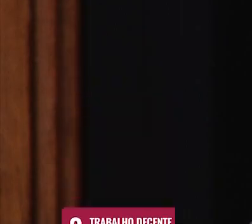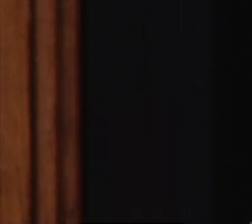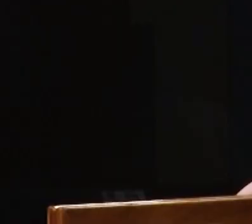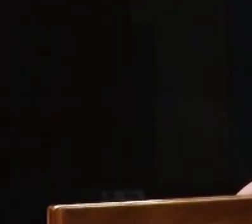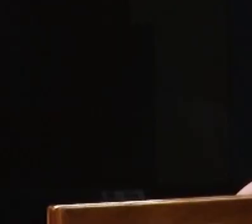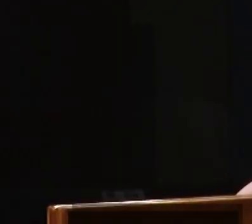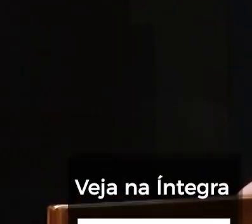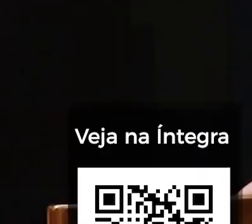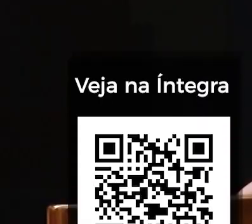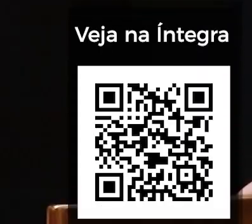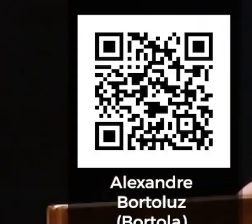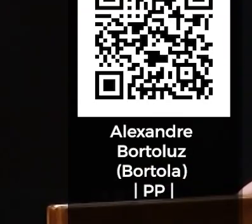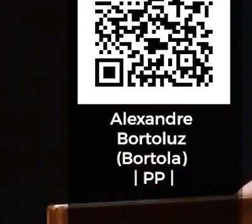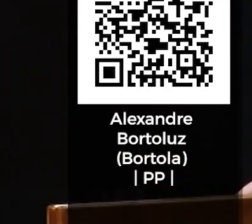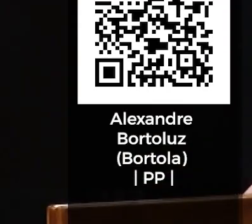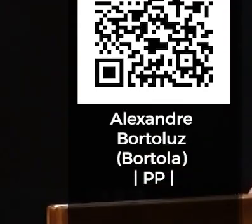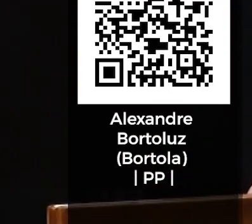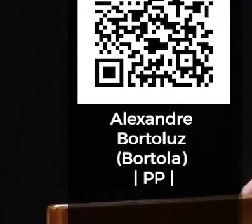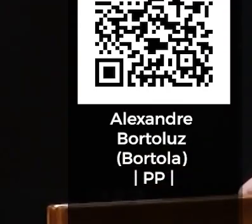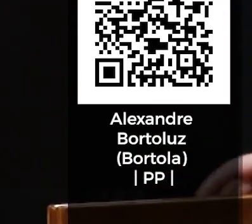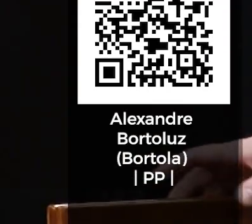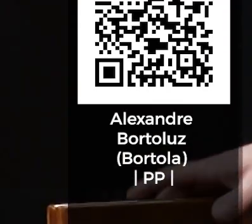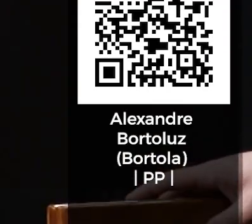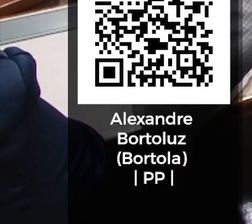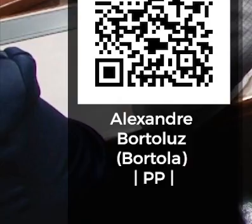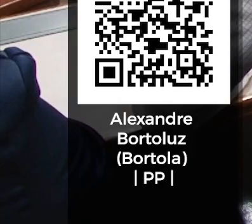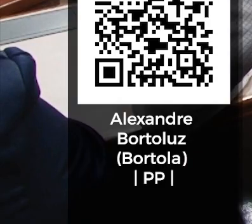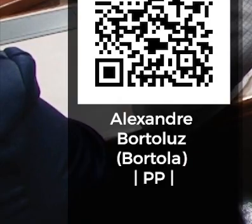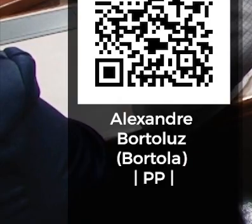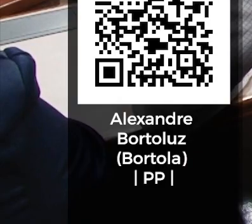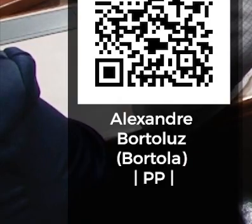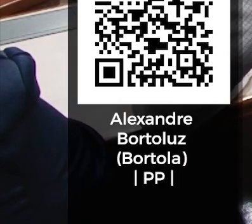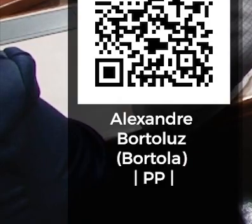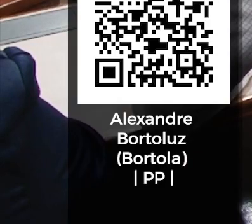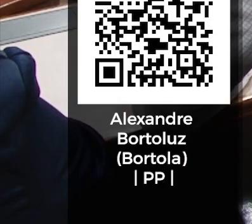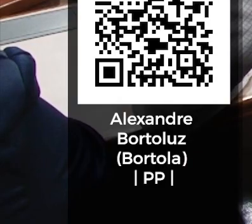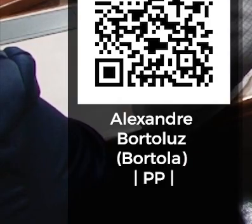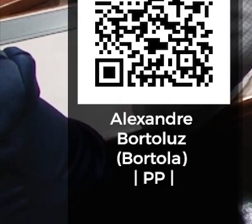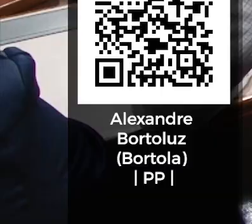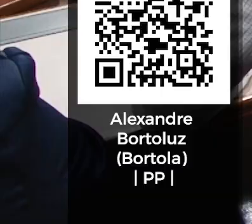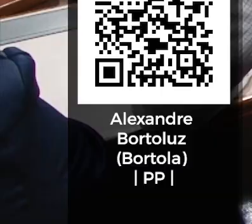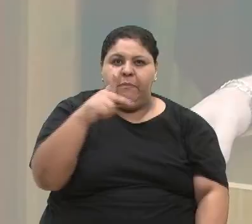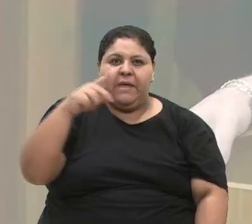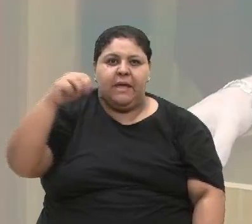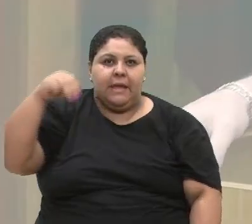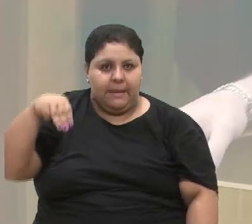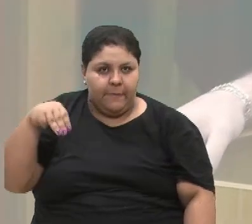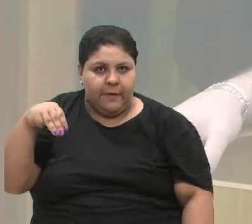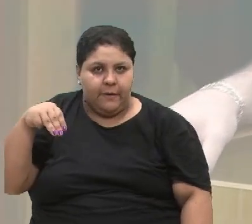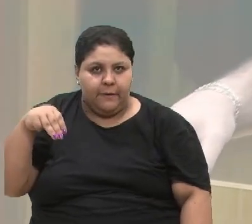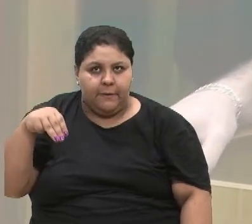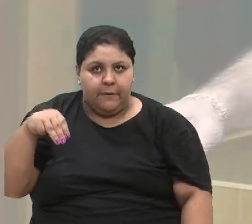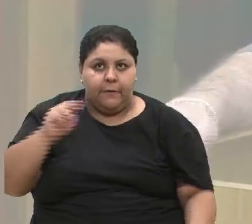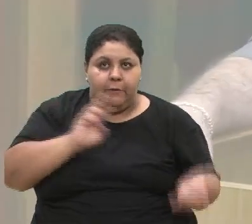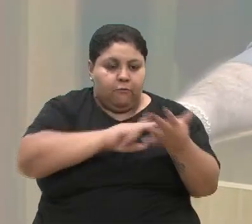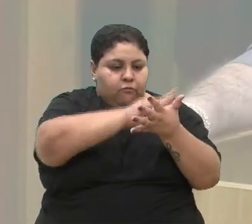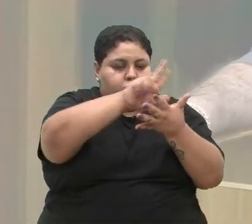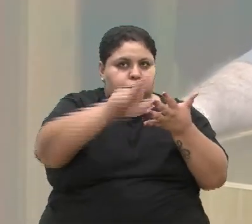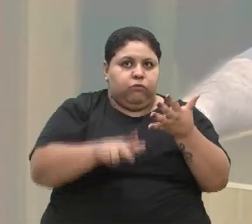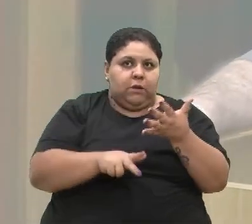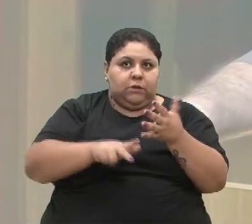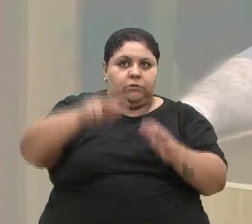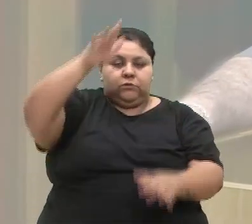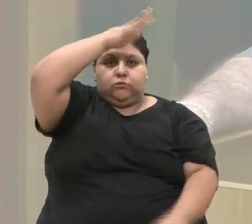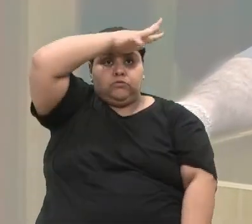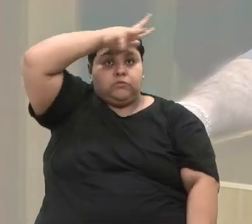executivo, desta vez, sobre os pareceres que são emitidos pelas comissões e órgãos consultivos. Em vários municípios, vereador